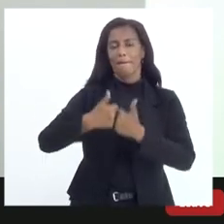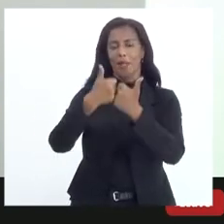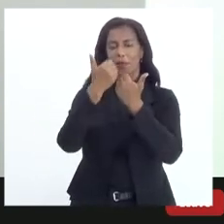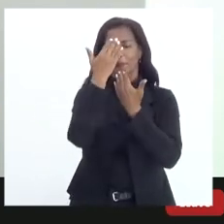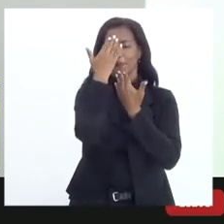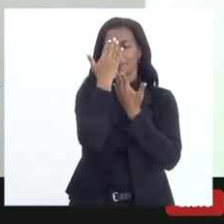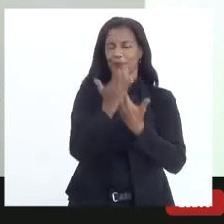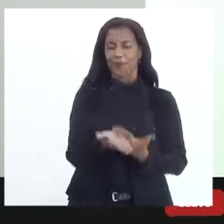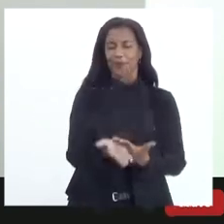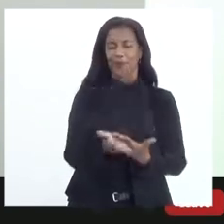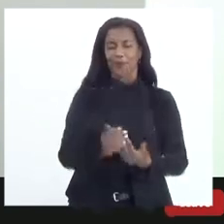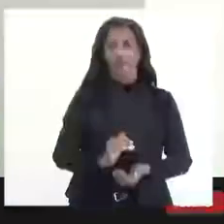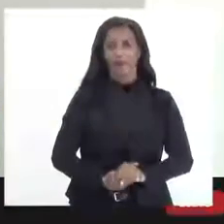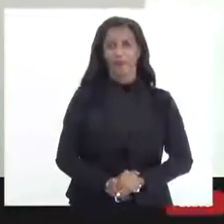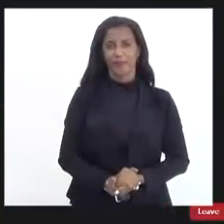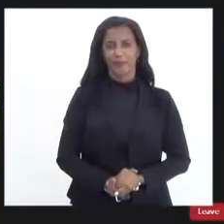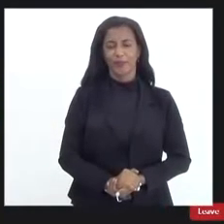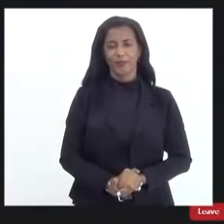obrigada.